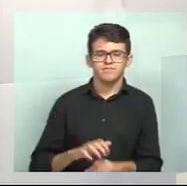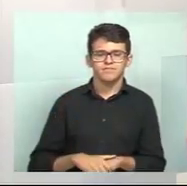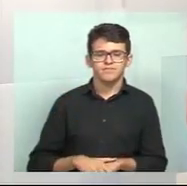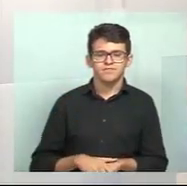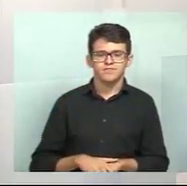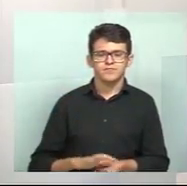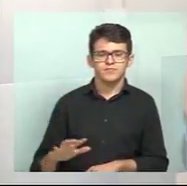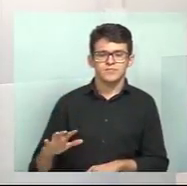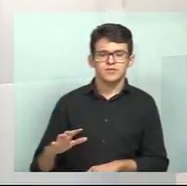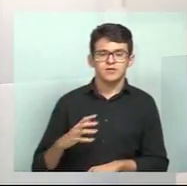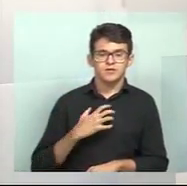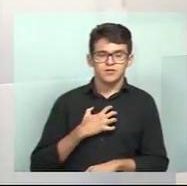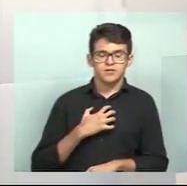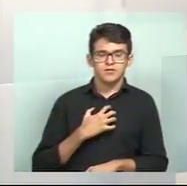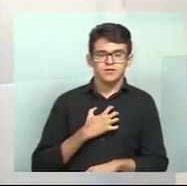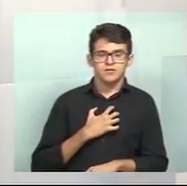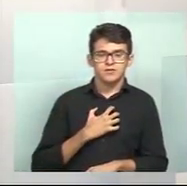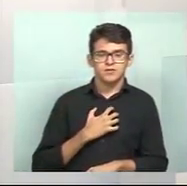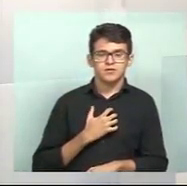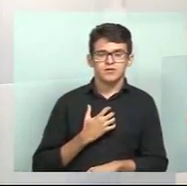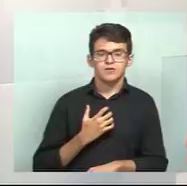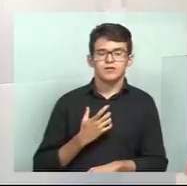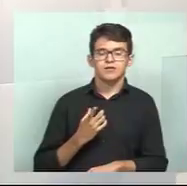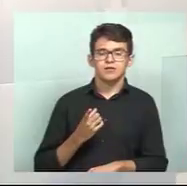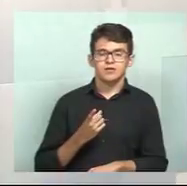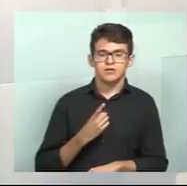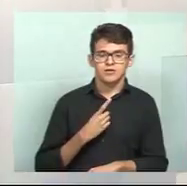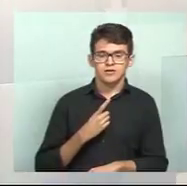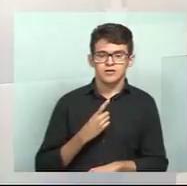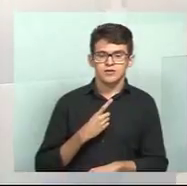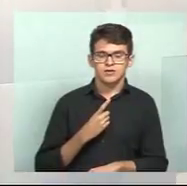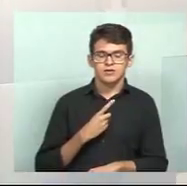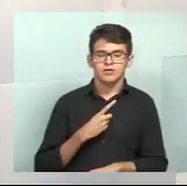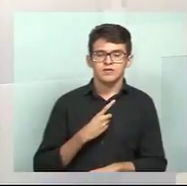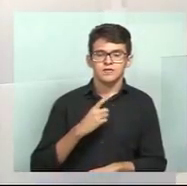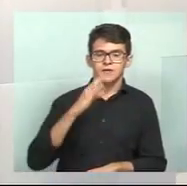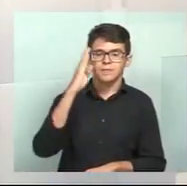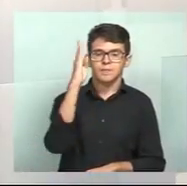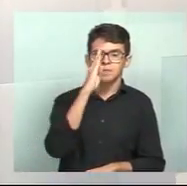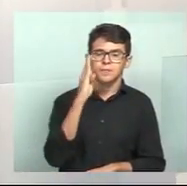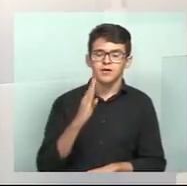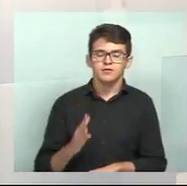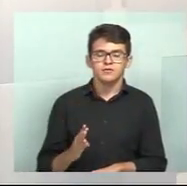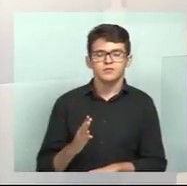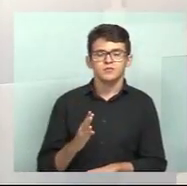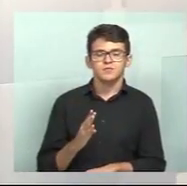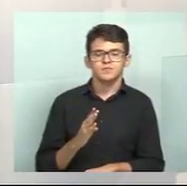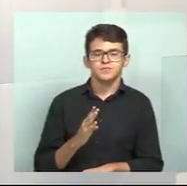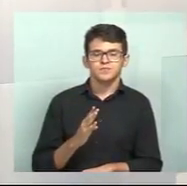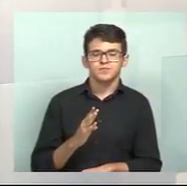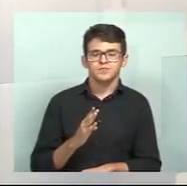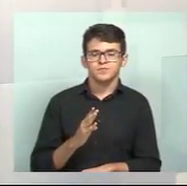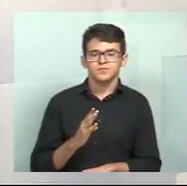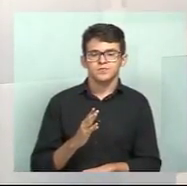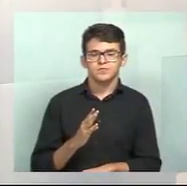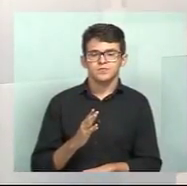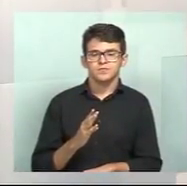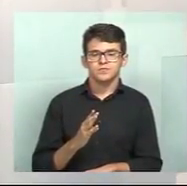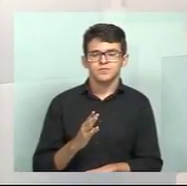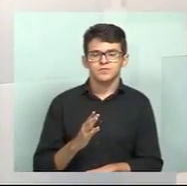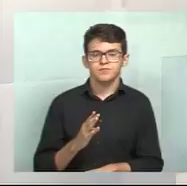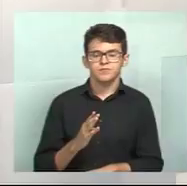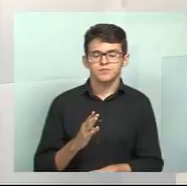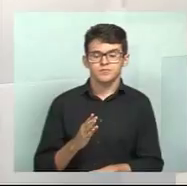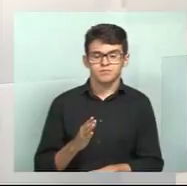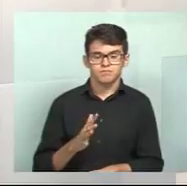Eu acho que a gente tem que ter muito cuidado. Essa passividade dos brasileiros, ela pode ser muito mais, na